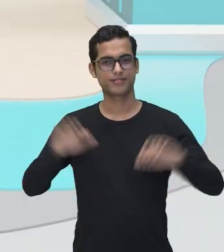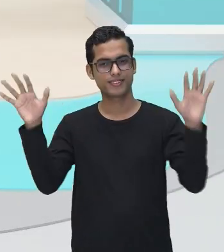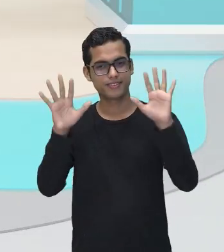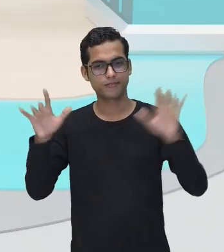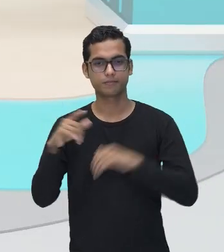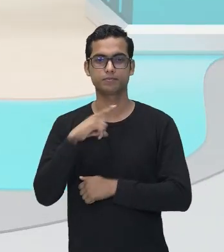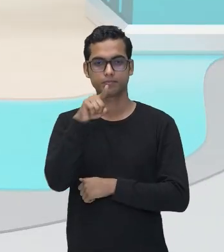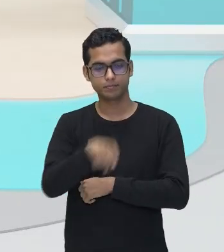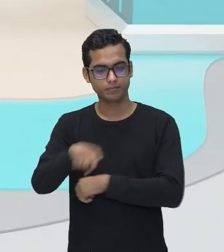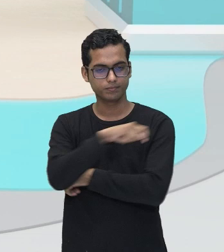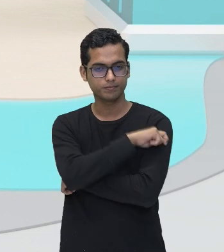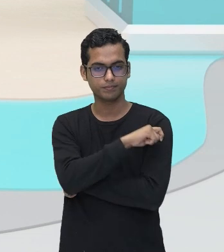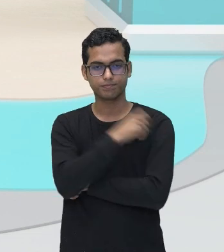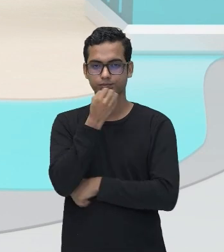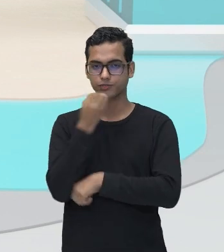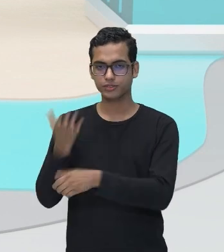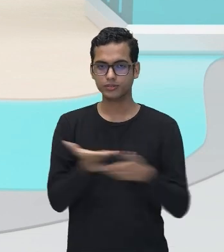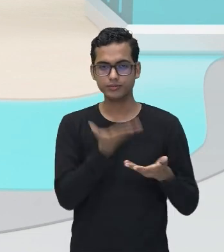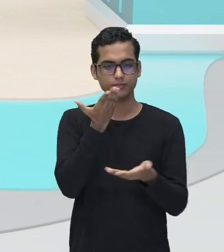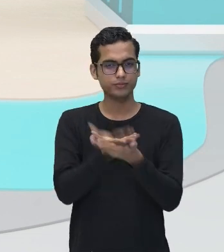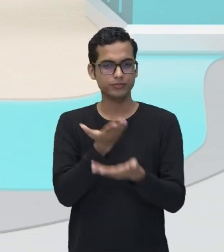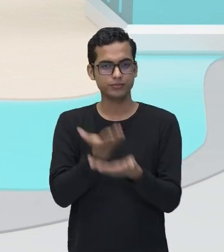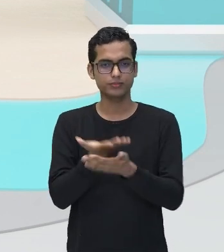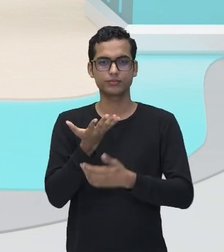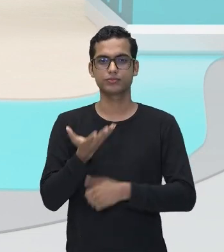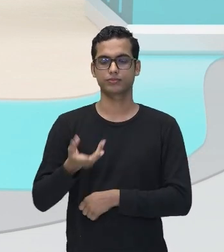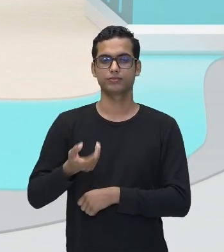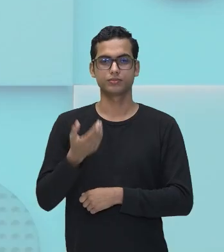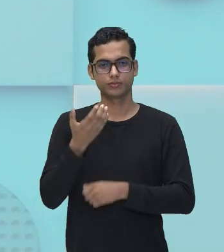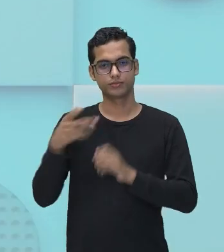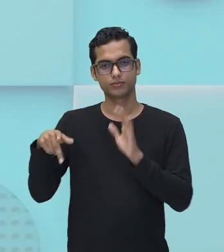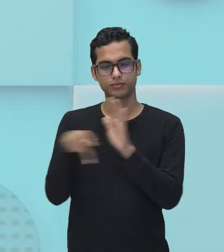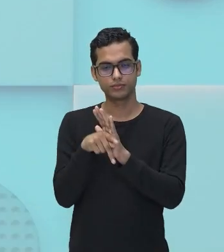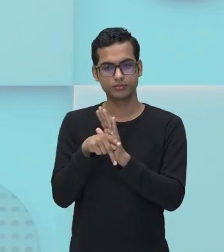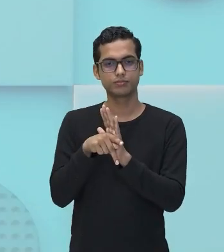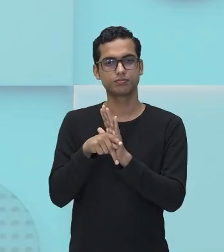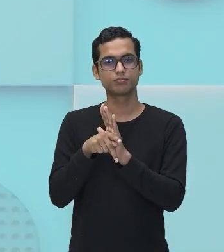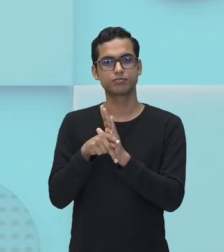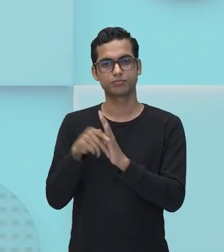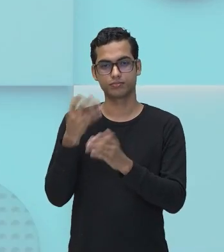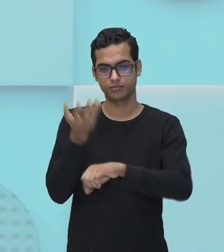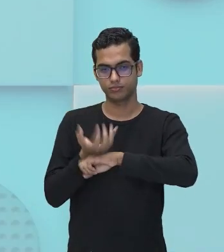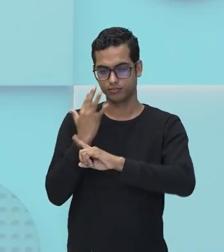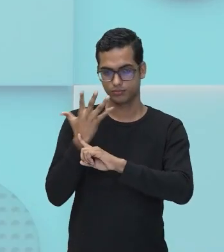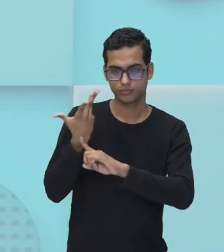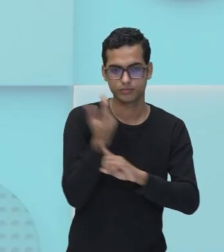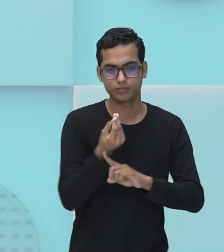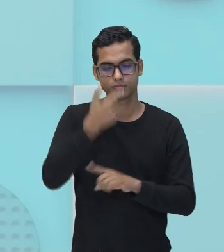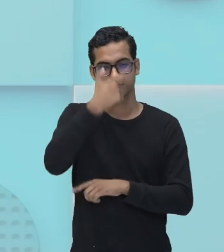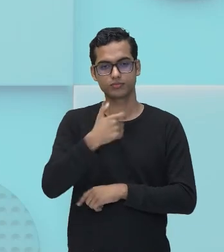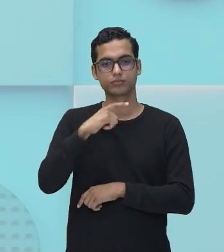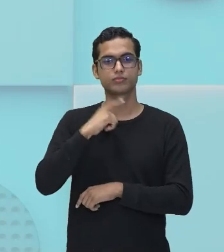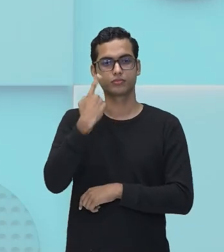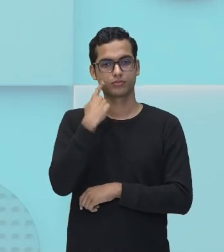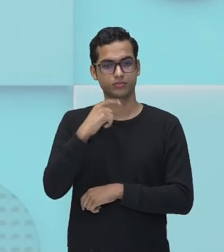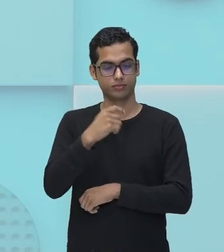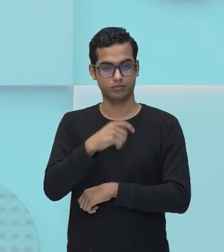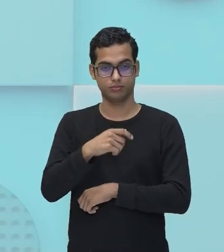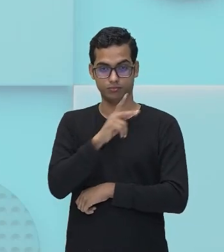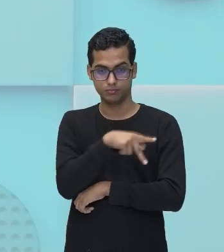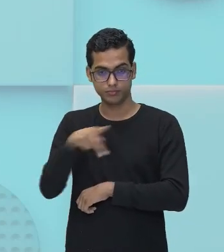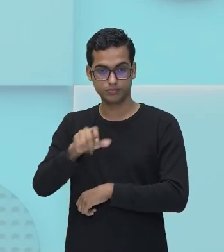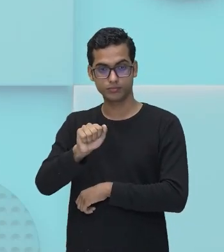Olá, sejam bem-vindos à aula 3 de arte. Eu sou a professora Arlene Azulay e